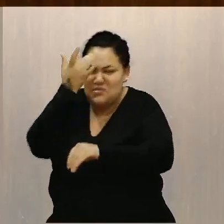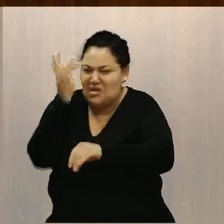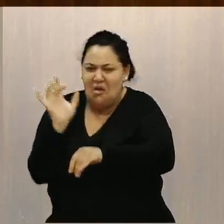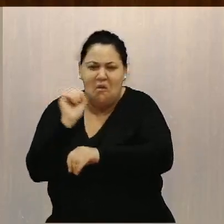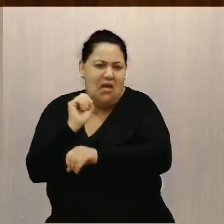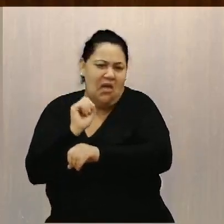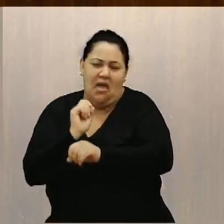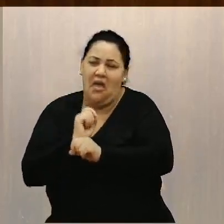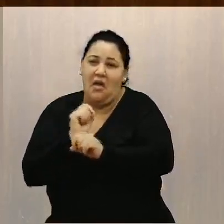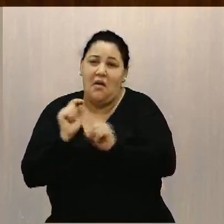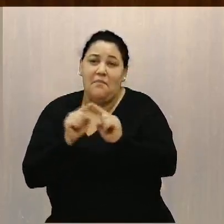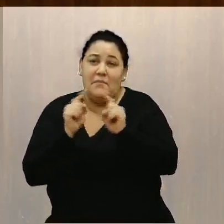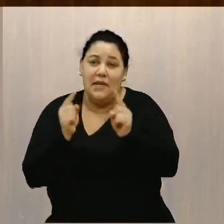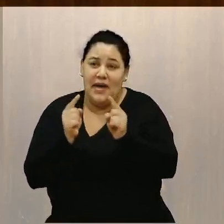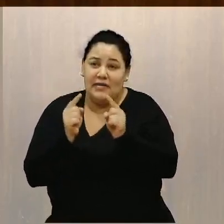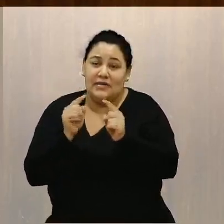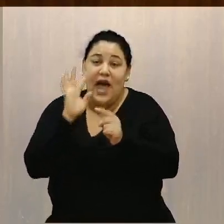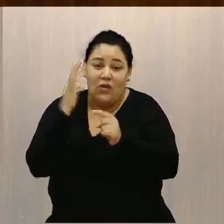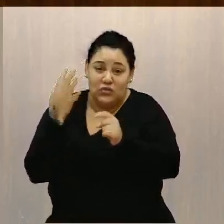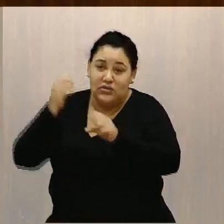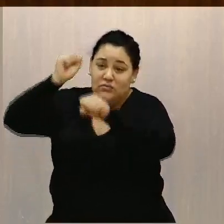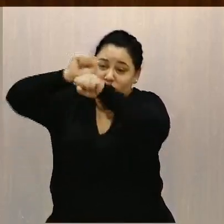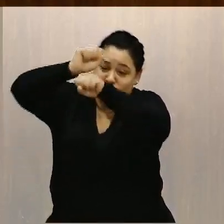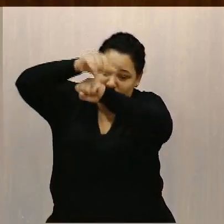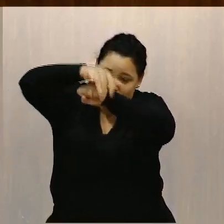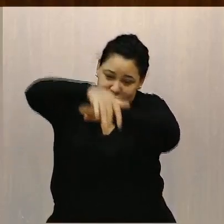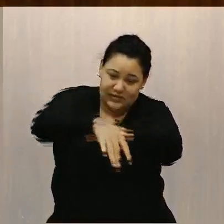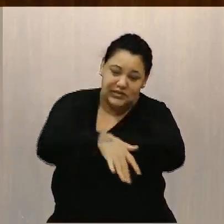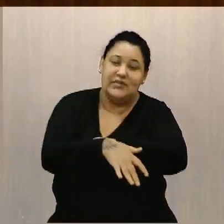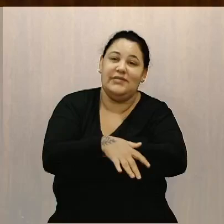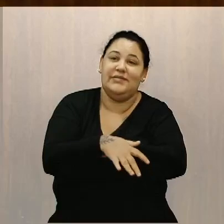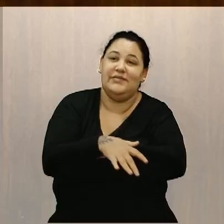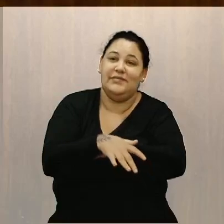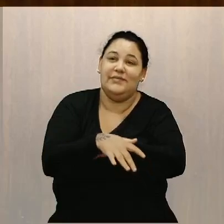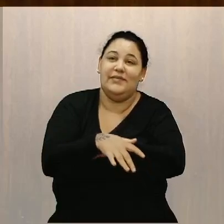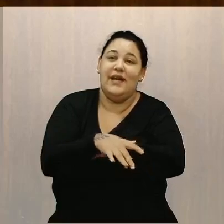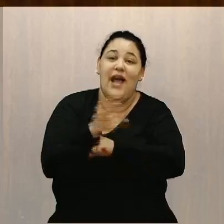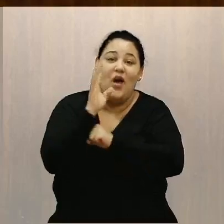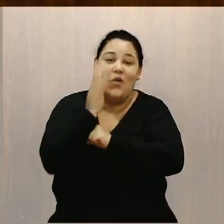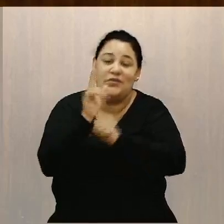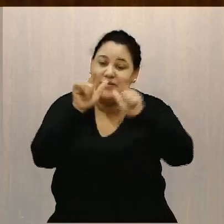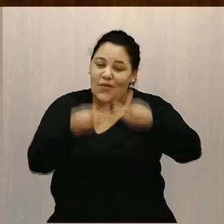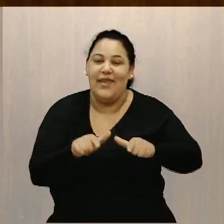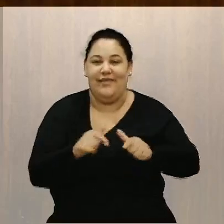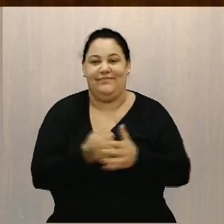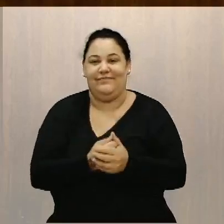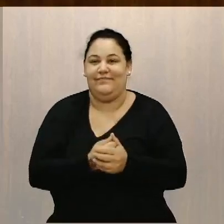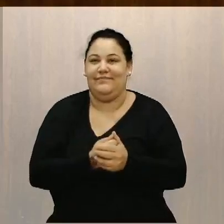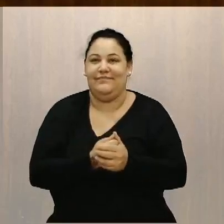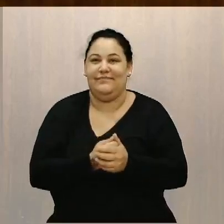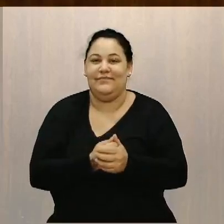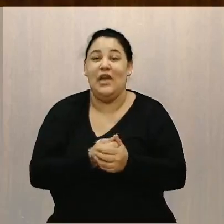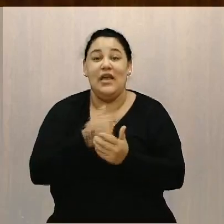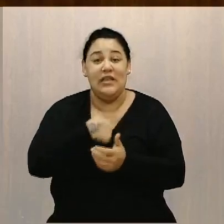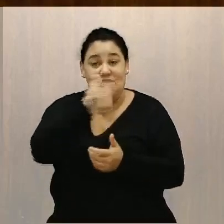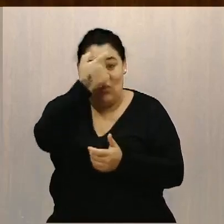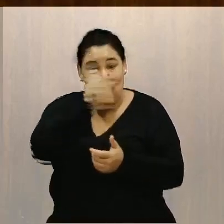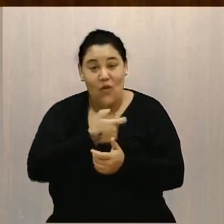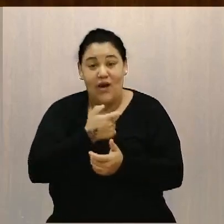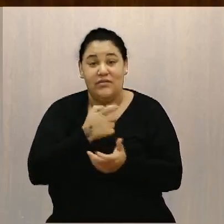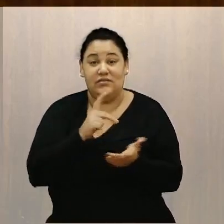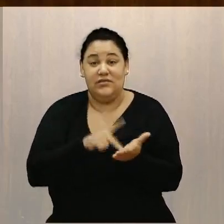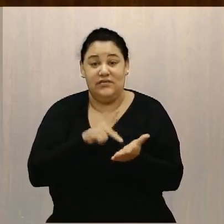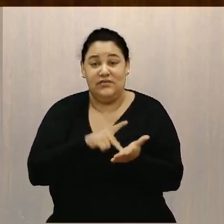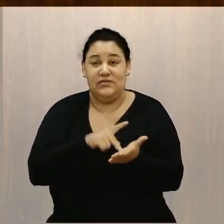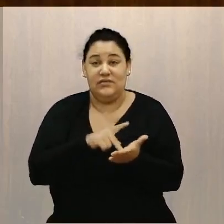mas não é por acaso que o deslizamento deu bem naquela situação ali. Então eu acho que